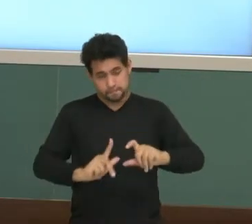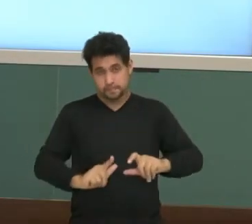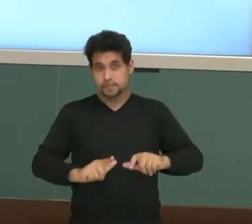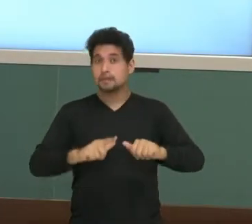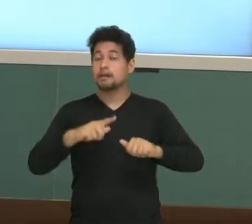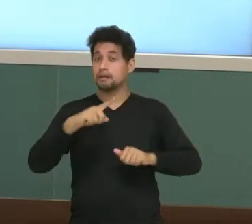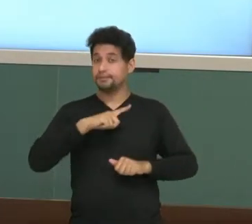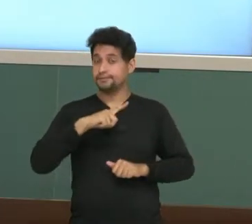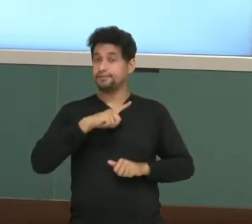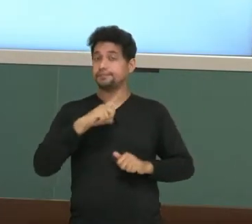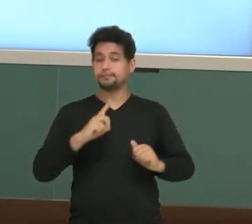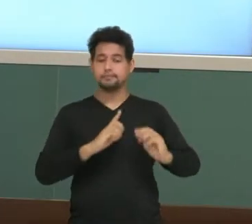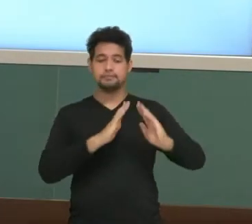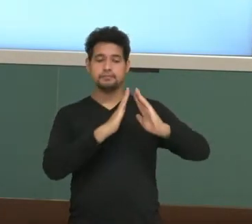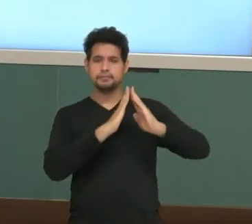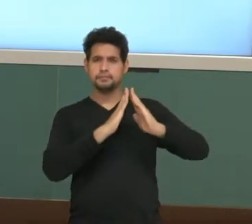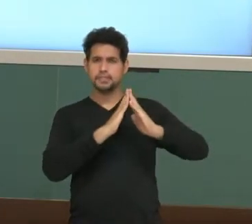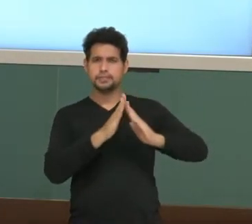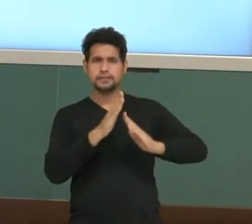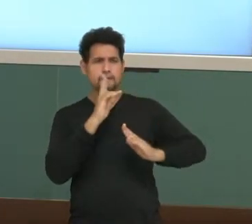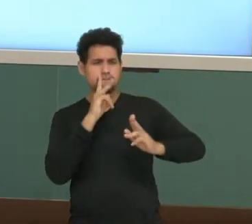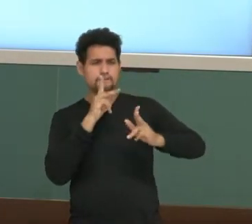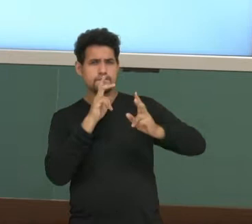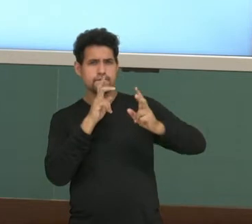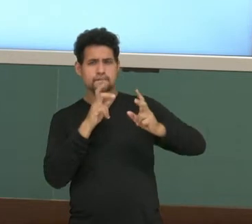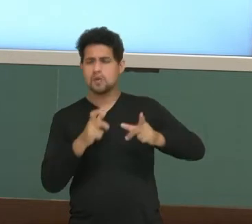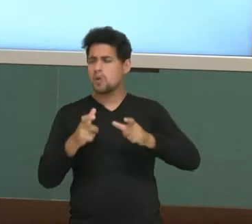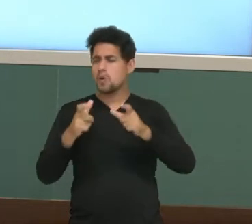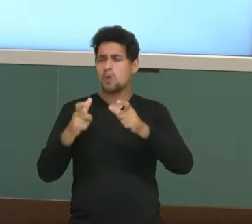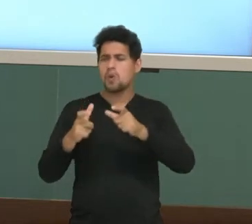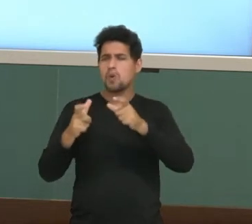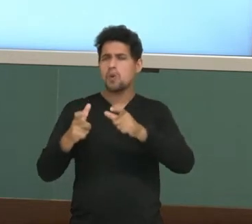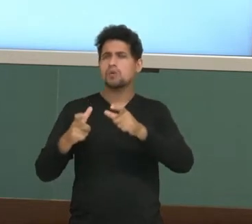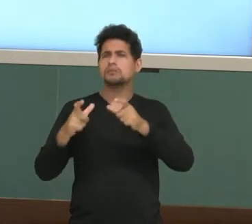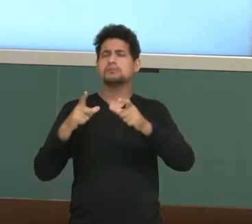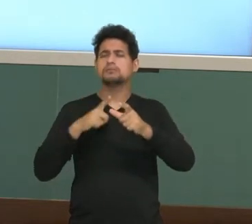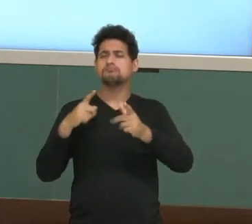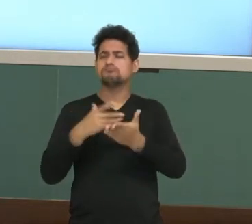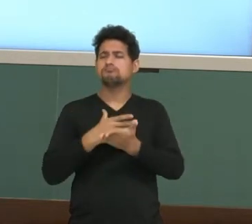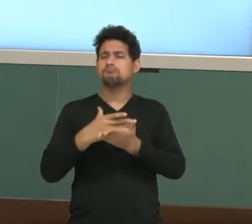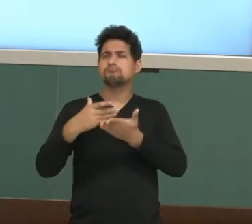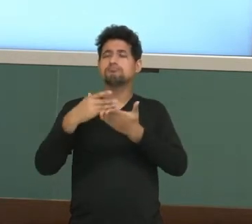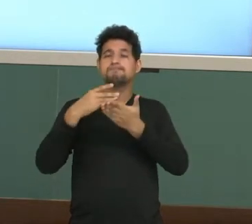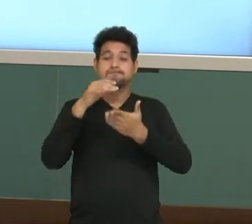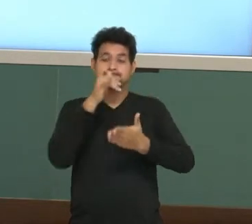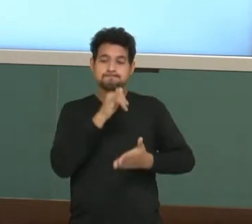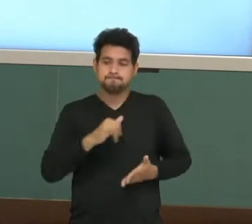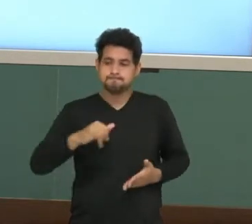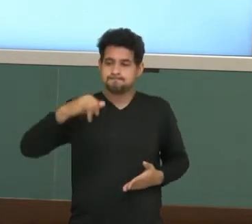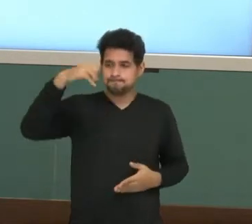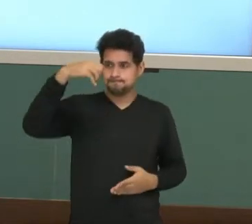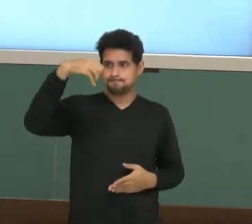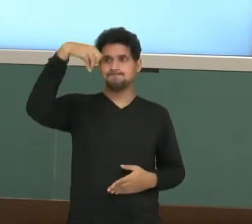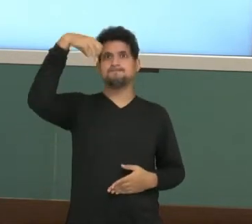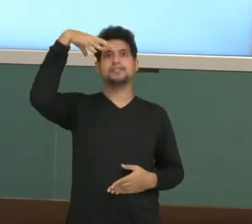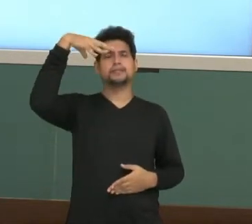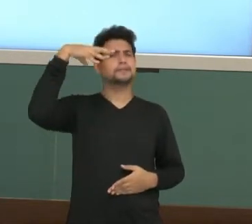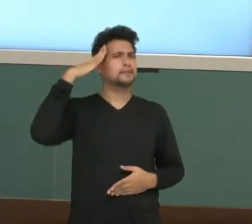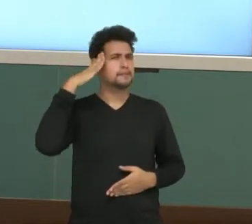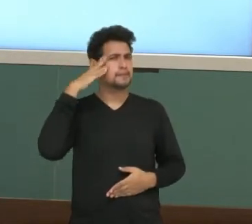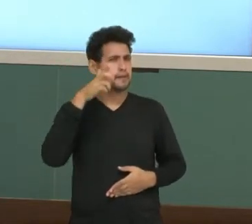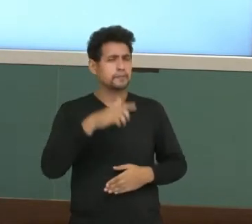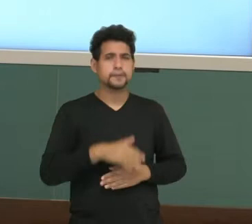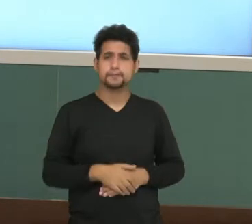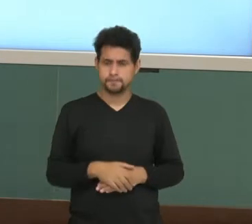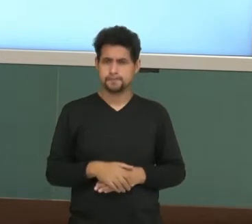aí nas nossas residências, você já parou para pensar de onde que provém a energia que faz com que esses equipamentos funcionem?